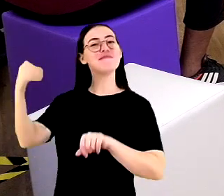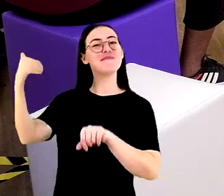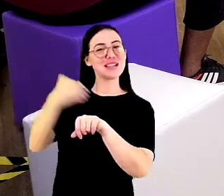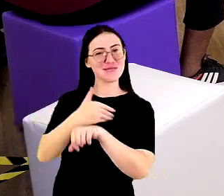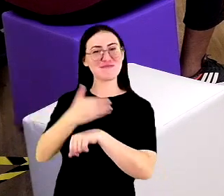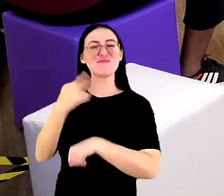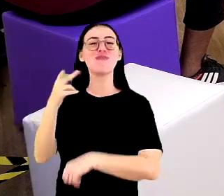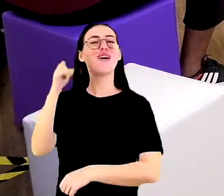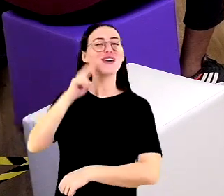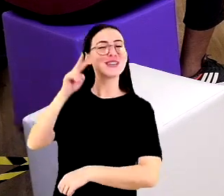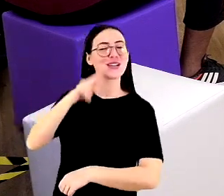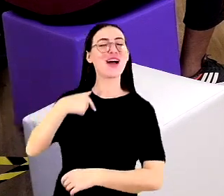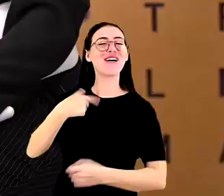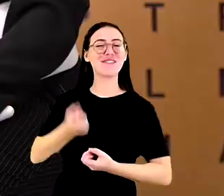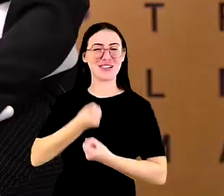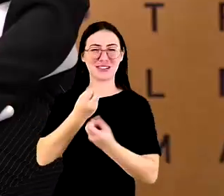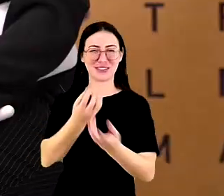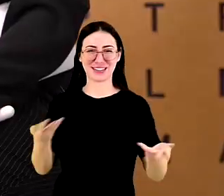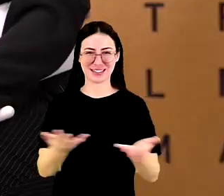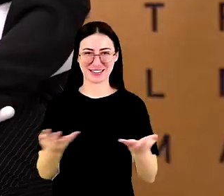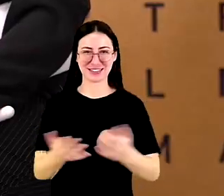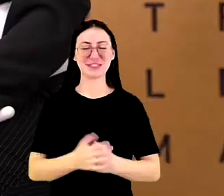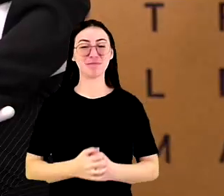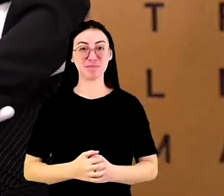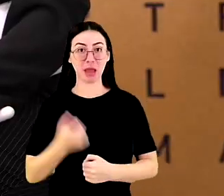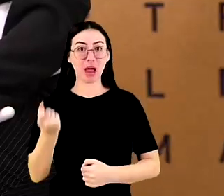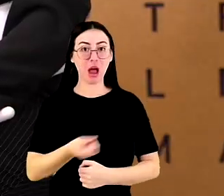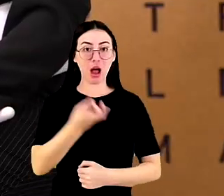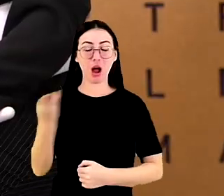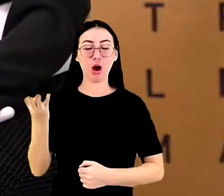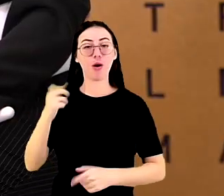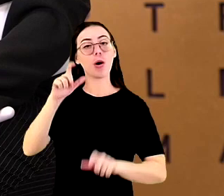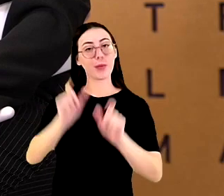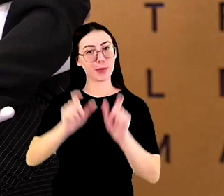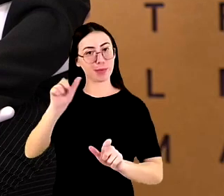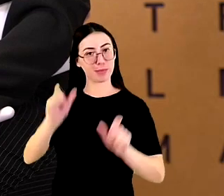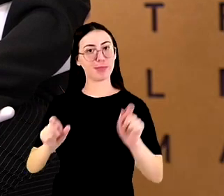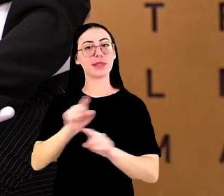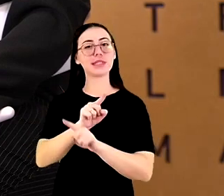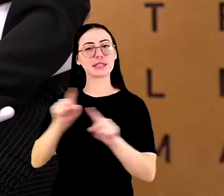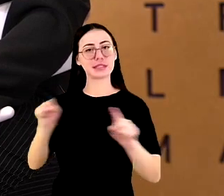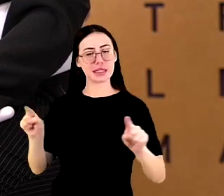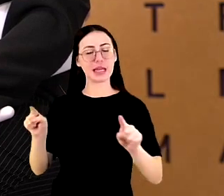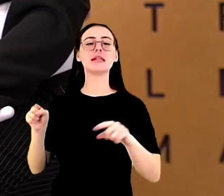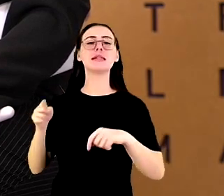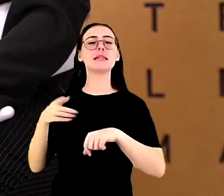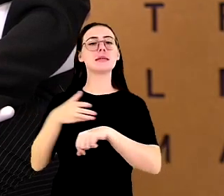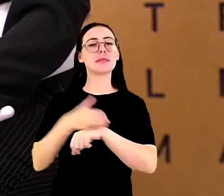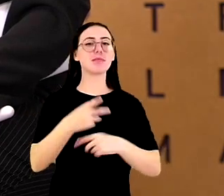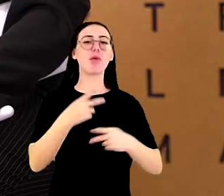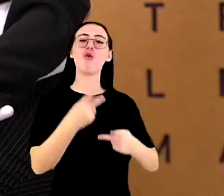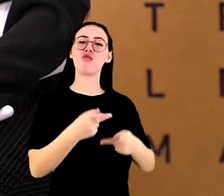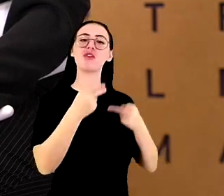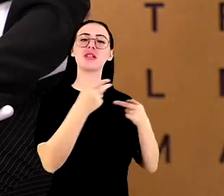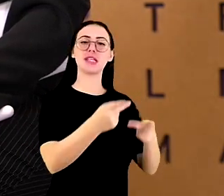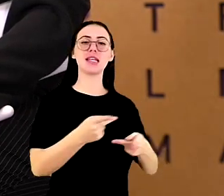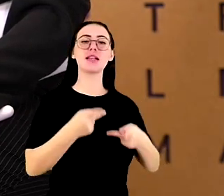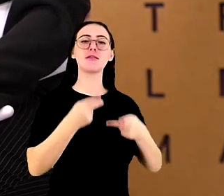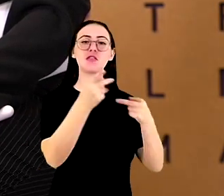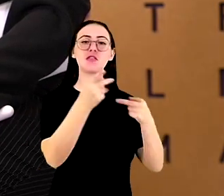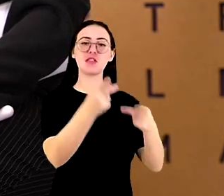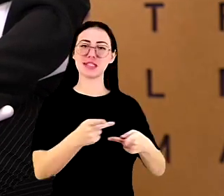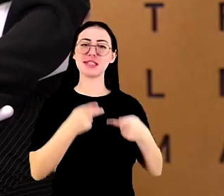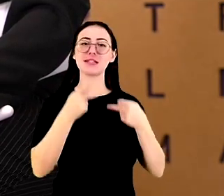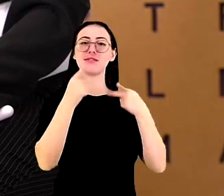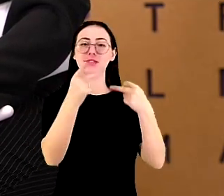até algumas das pessoas que participaram com isso, né, dessas visitas comigo, uma delas está aqui, que é o Vitor, a gente foi rodar o